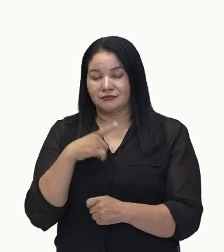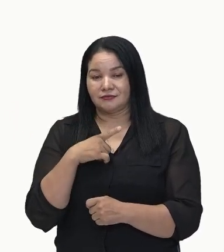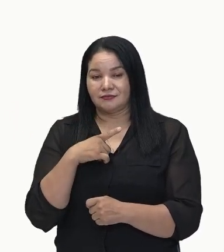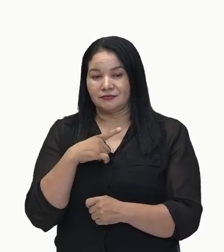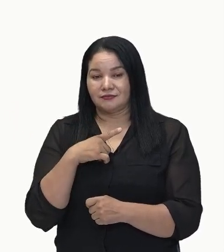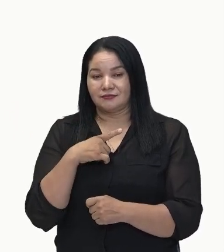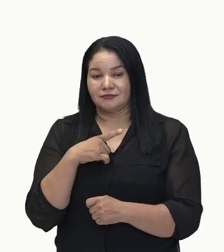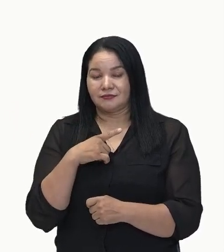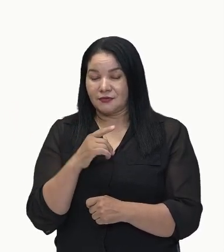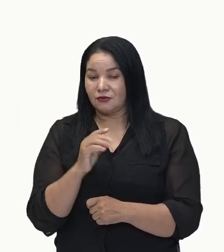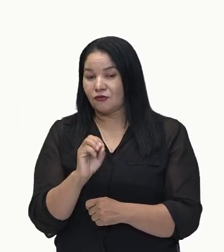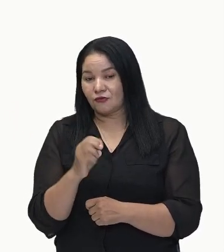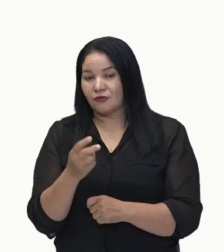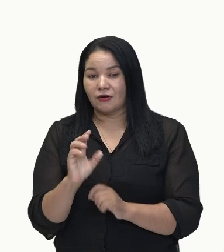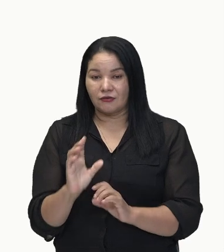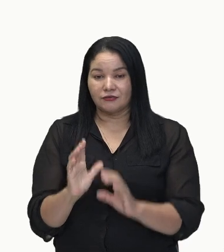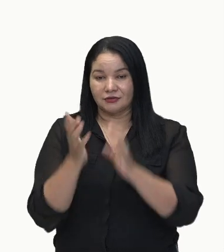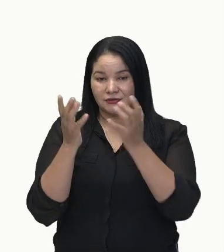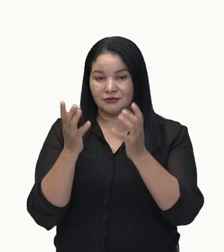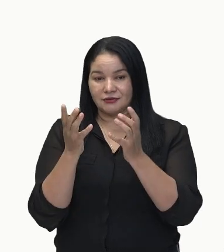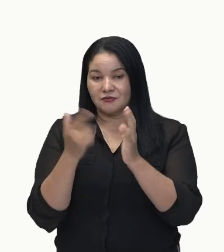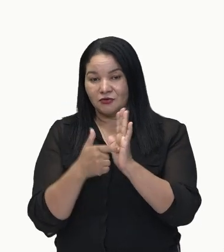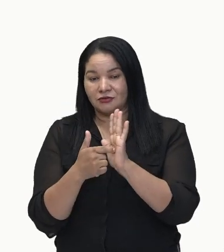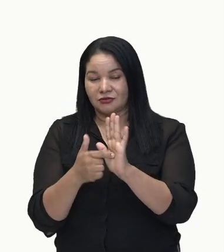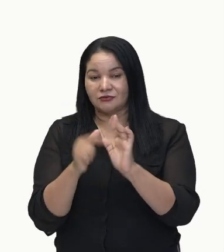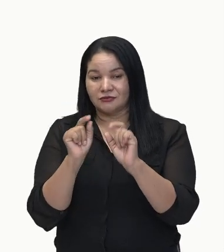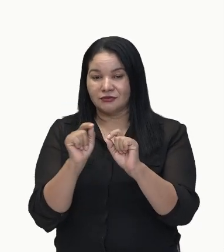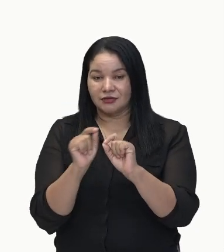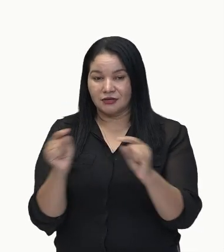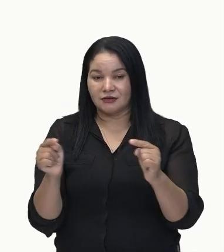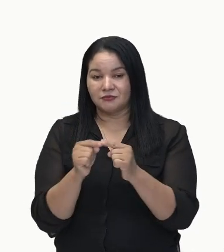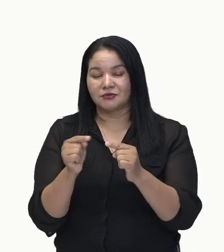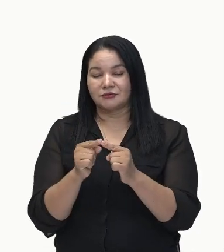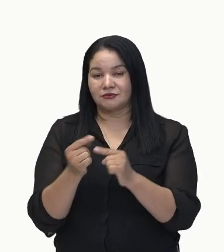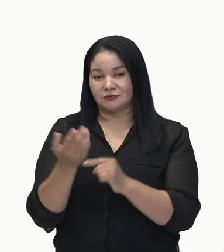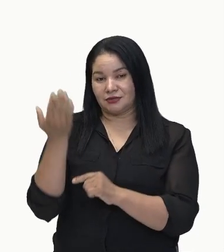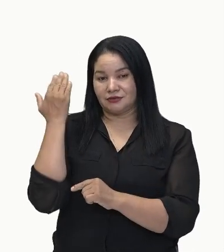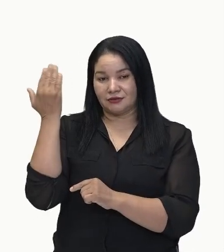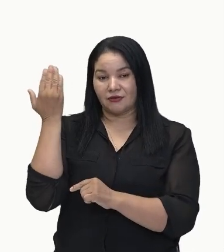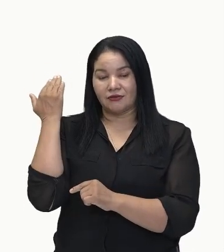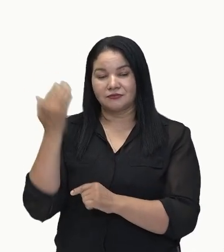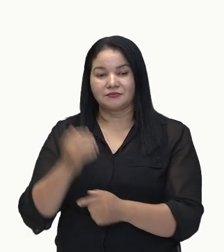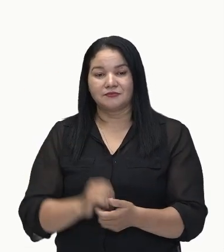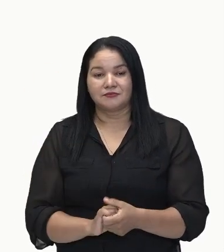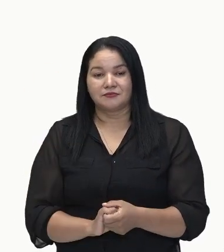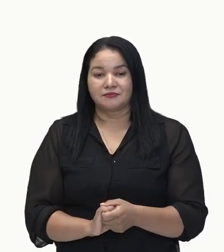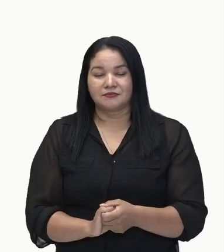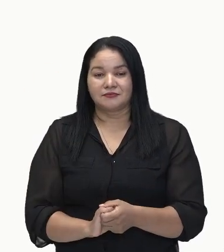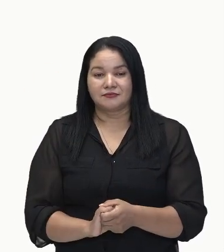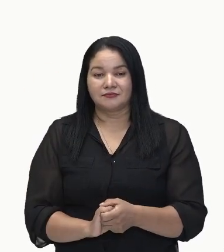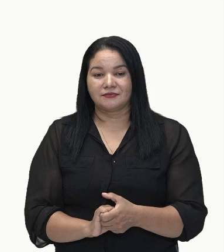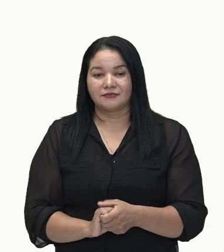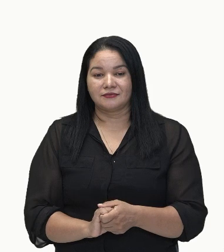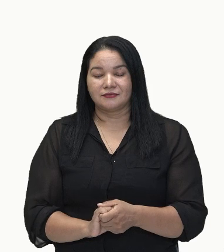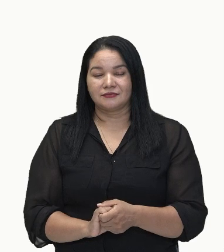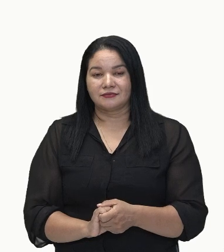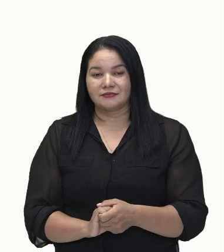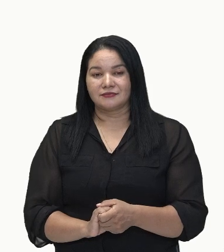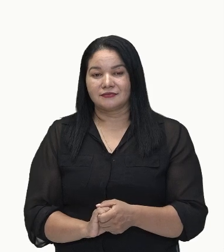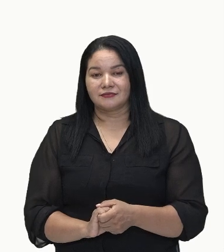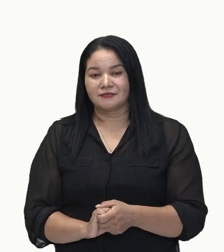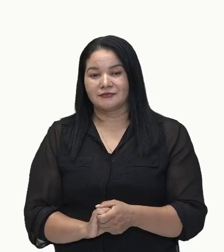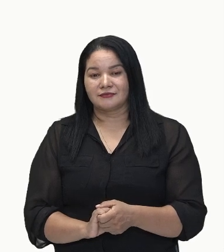de acontecer, indicando um tempo passado, tá bom? Olha só. Então,